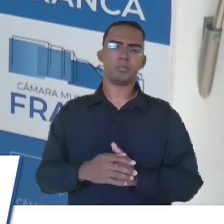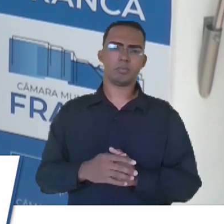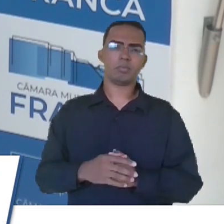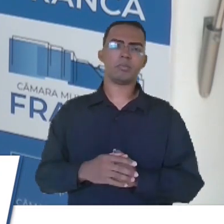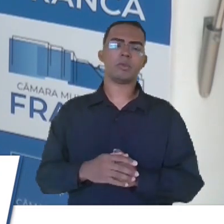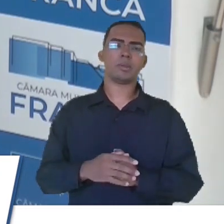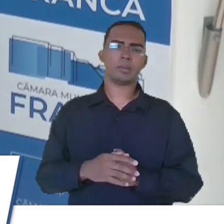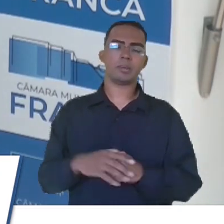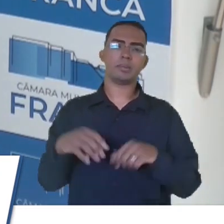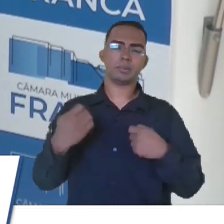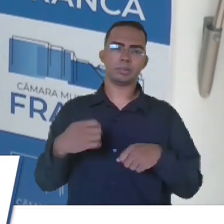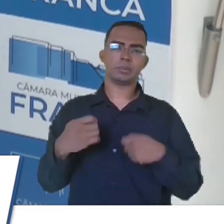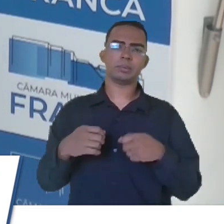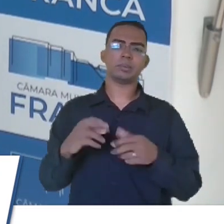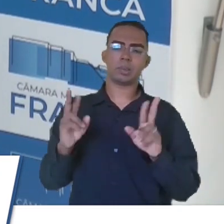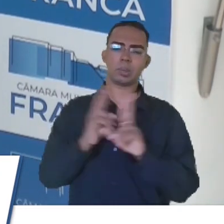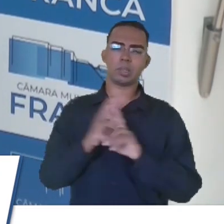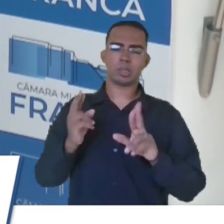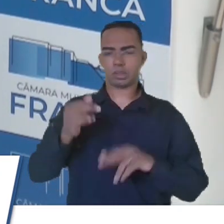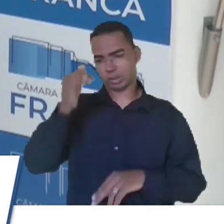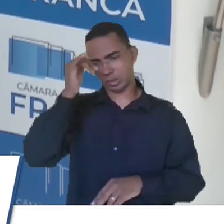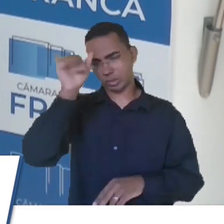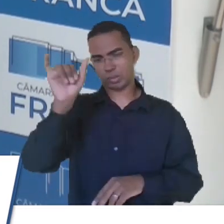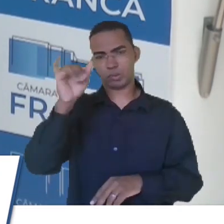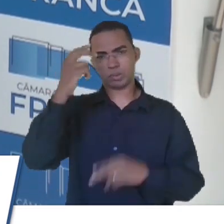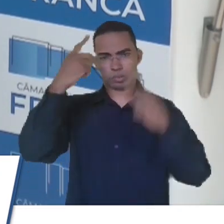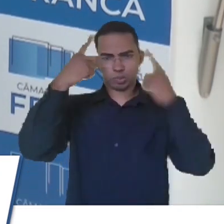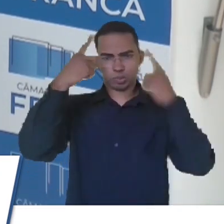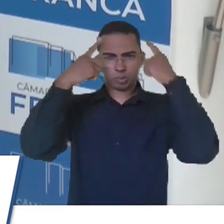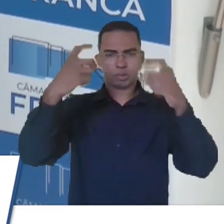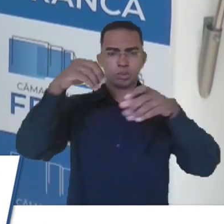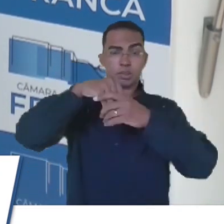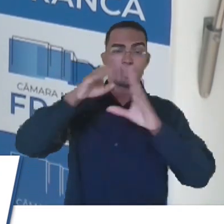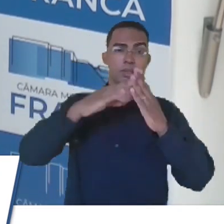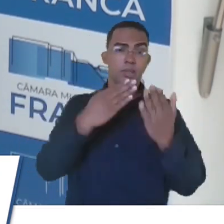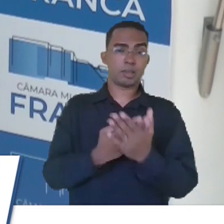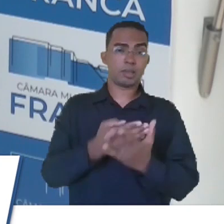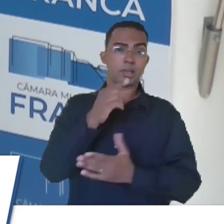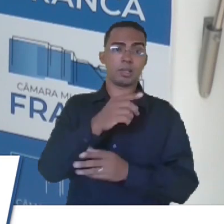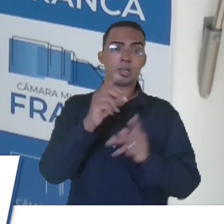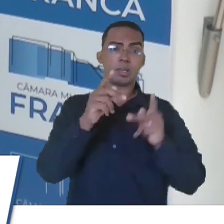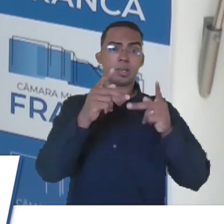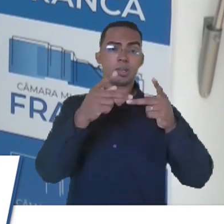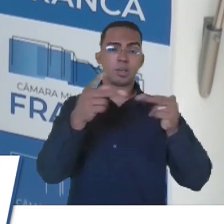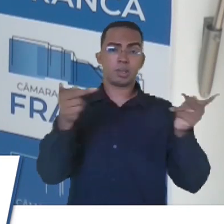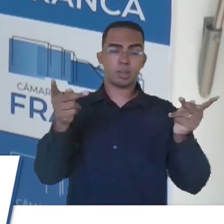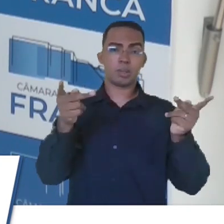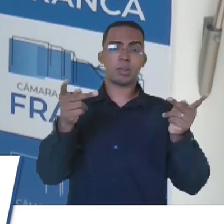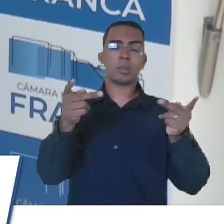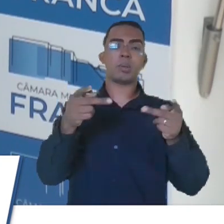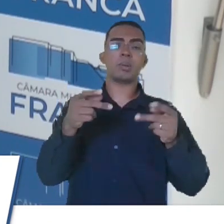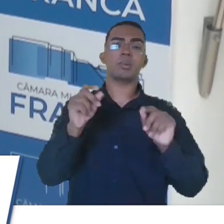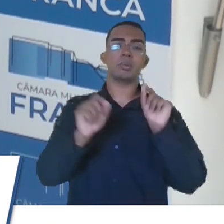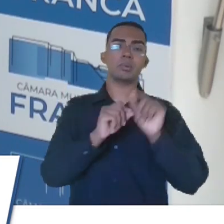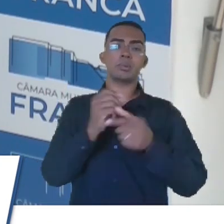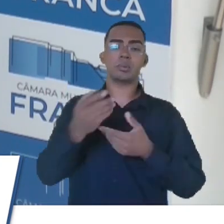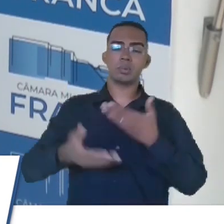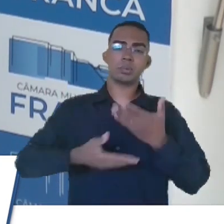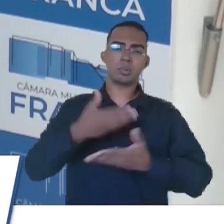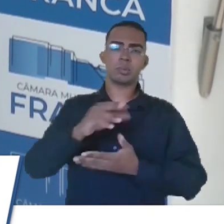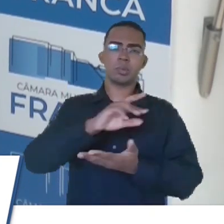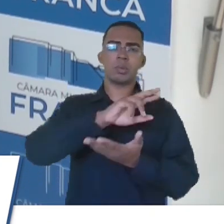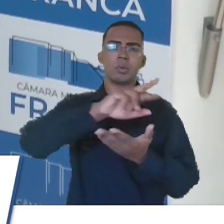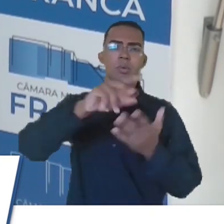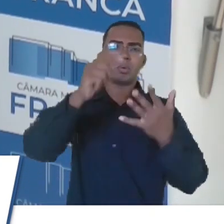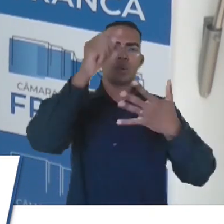tem que ser com relação à violência na escola. Esse programa é um programa que trata de uma série de